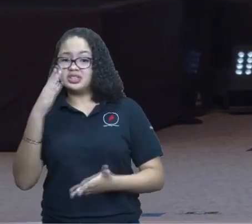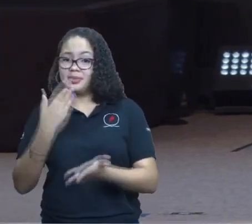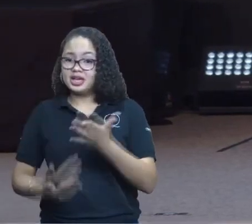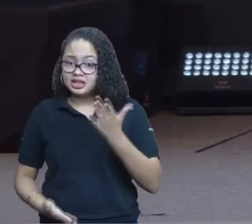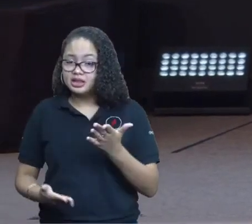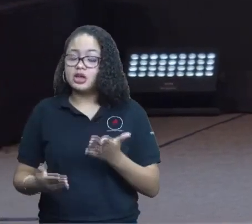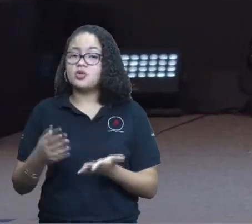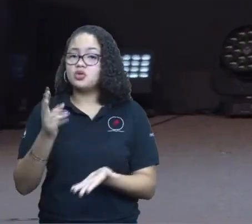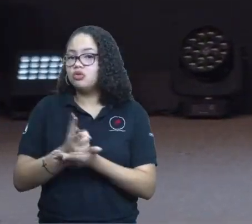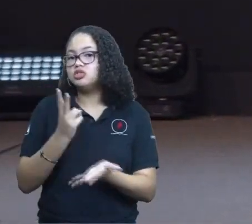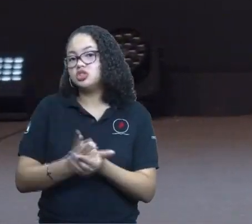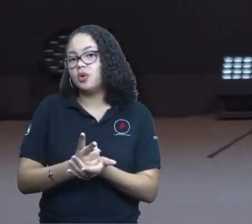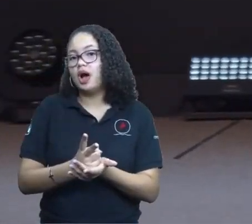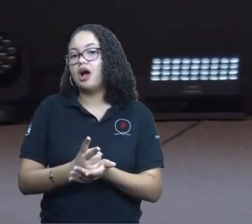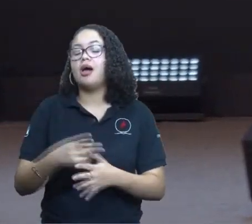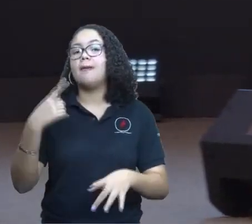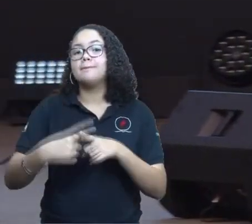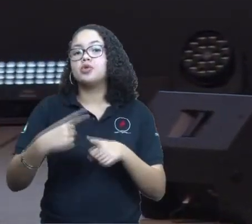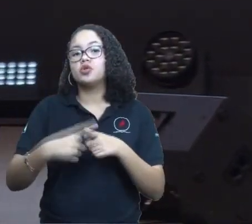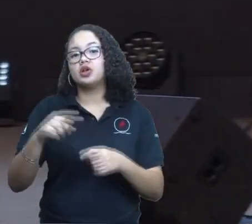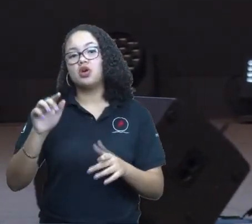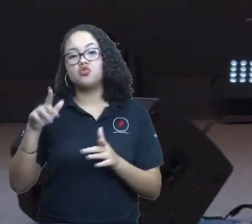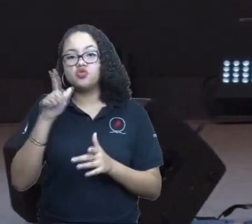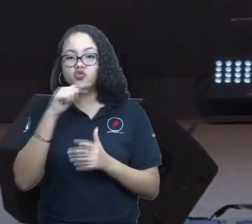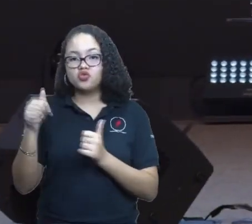o rio de Deus não para